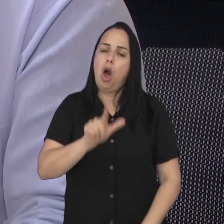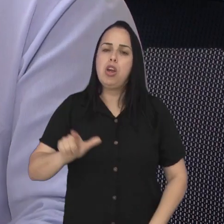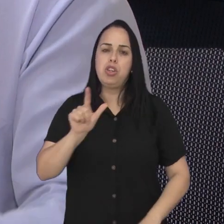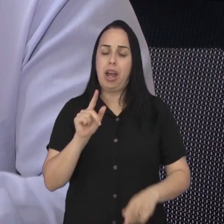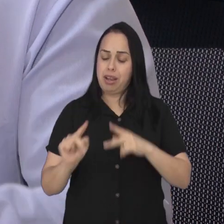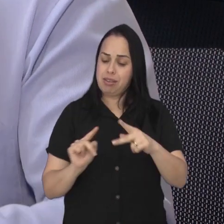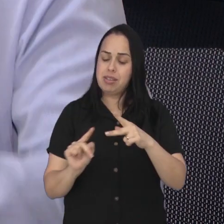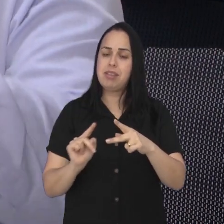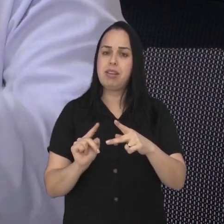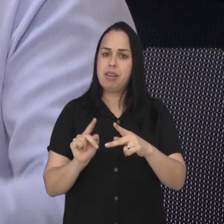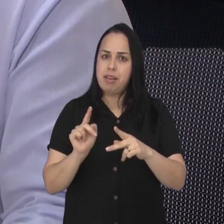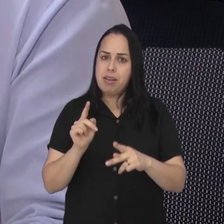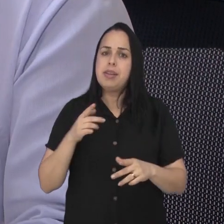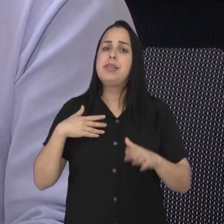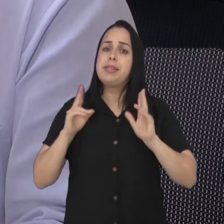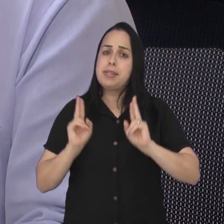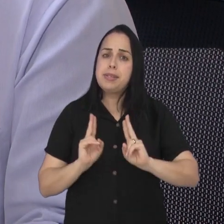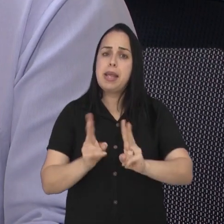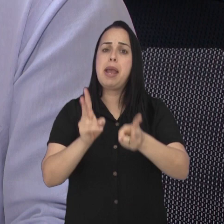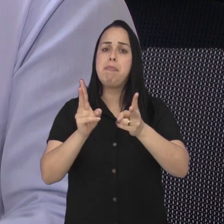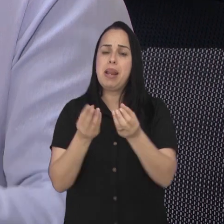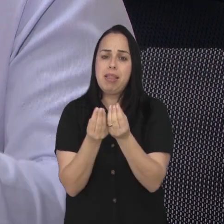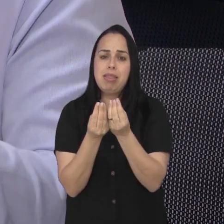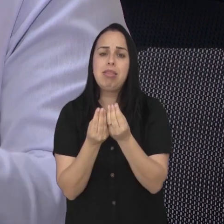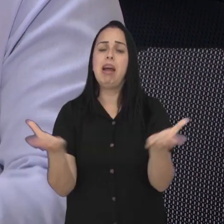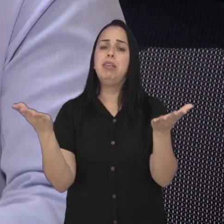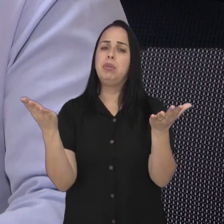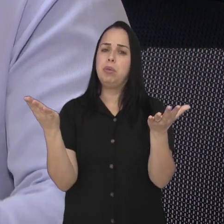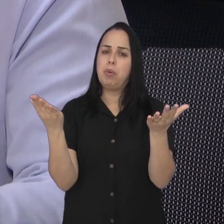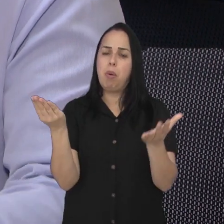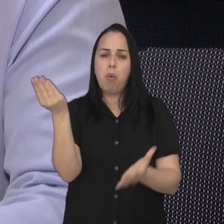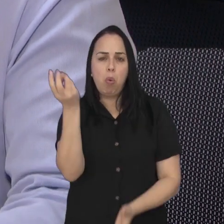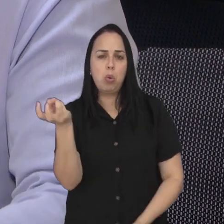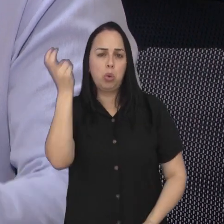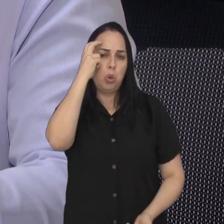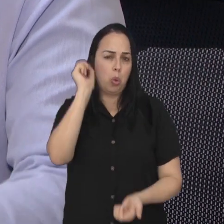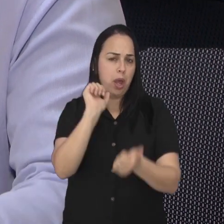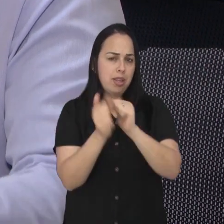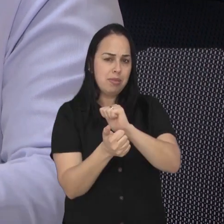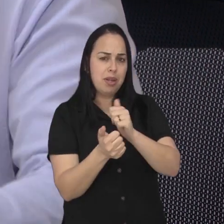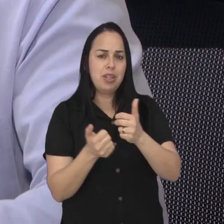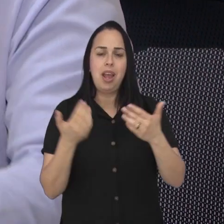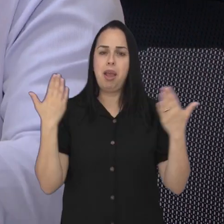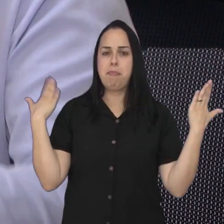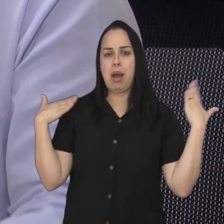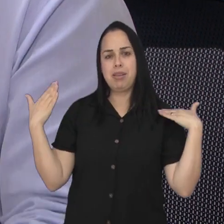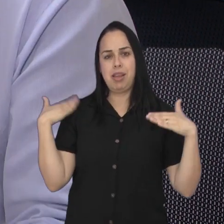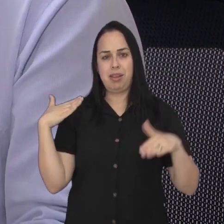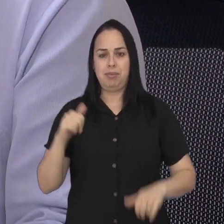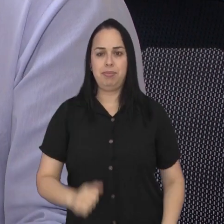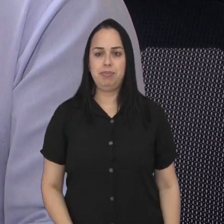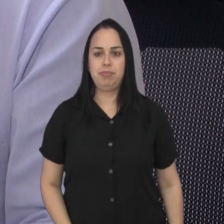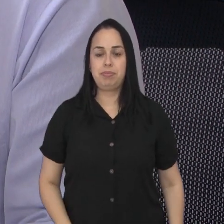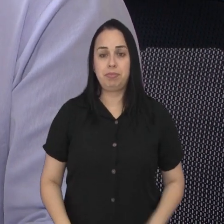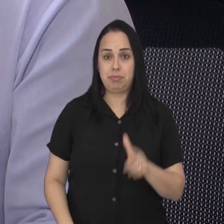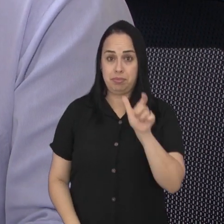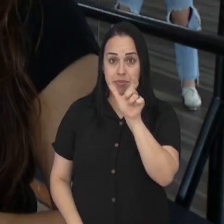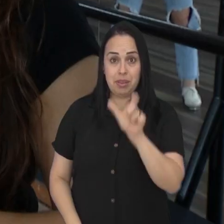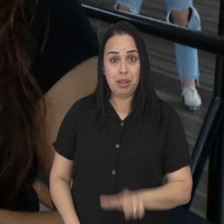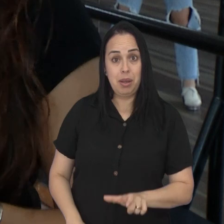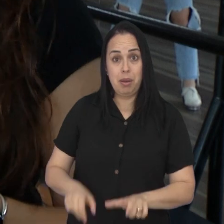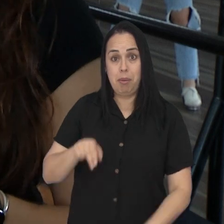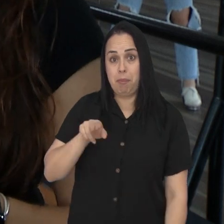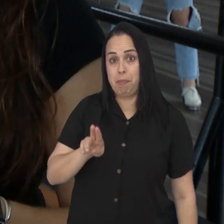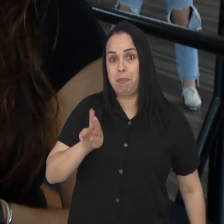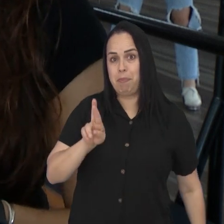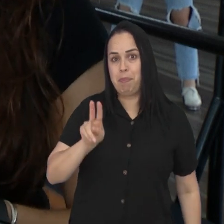nosso município sempre vai estar à frente quando oferece serviços, cultura, esporte e lazer para as nossas comunidades.